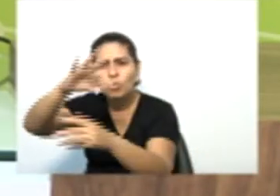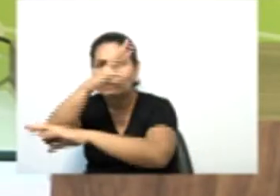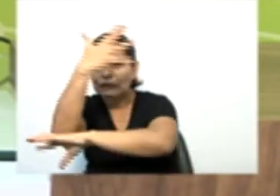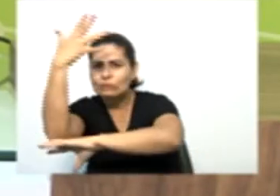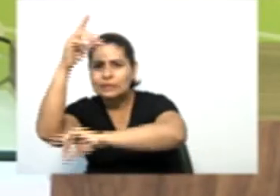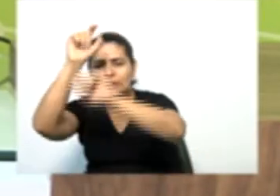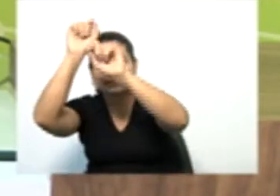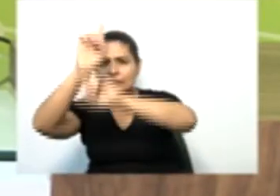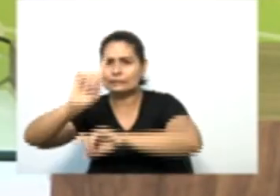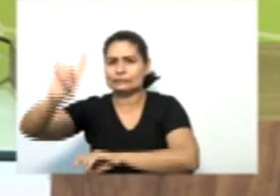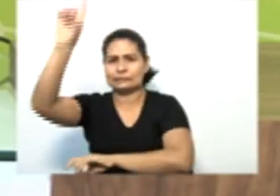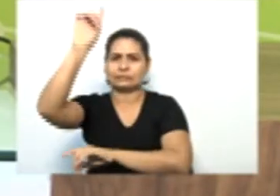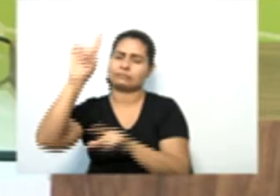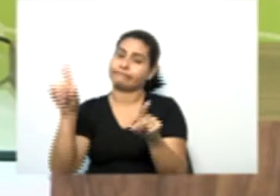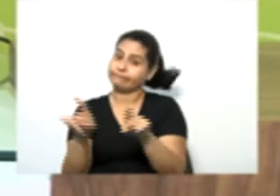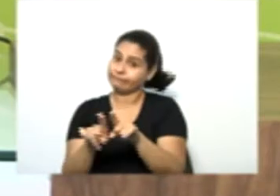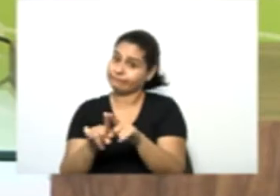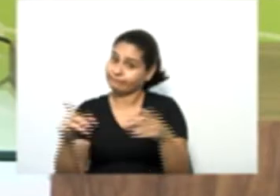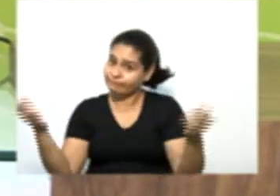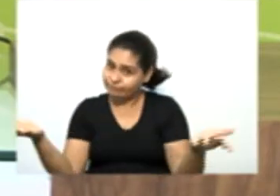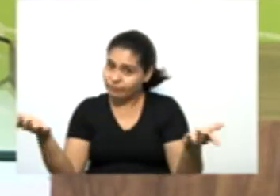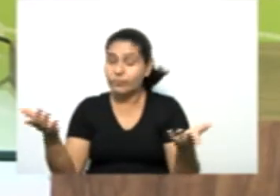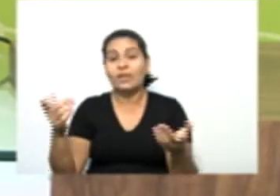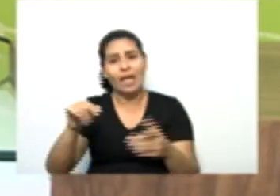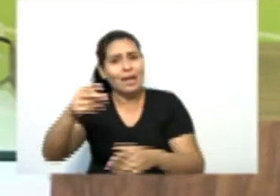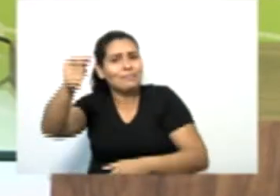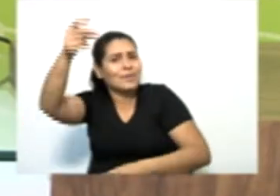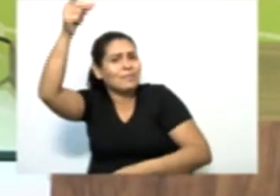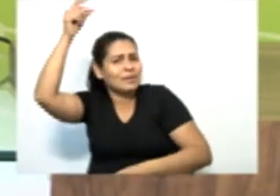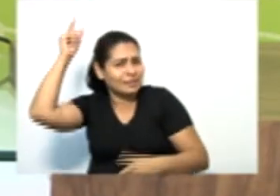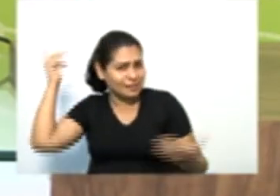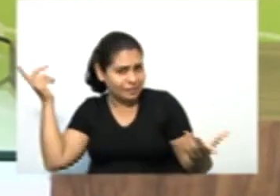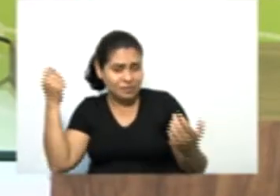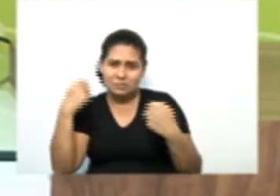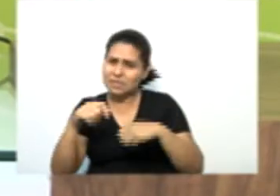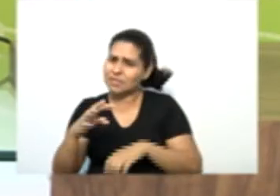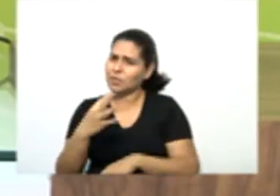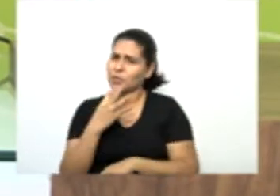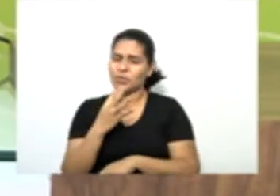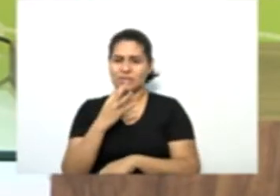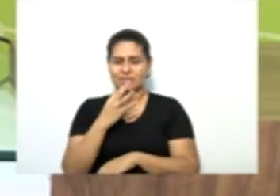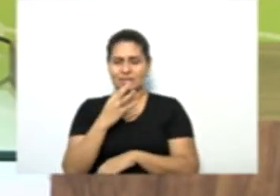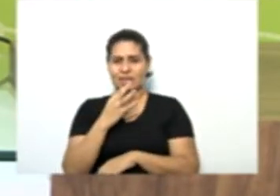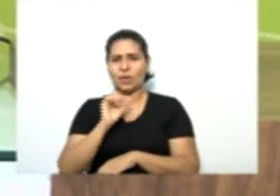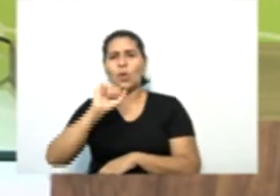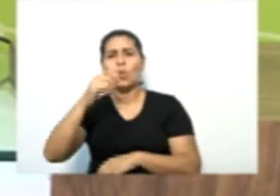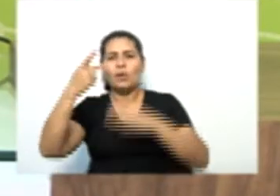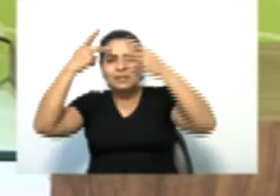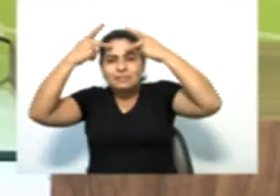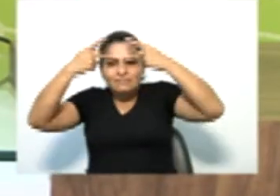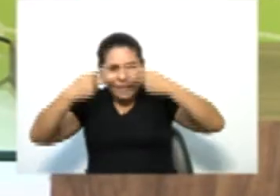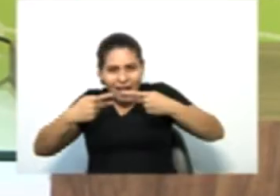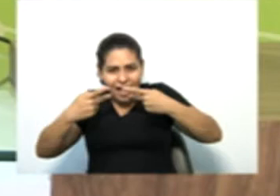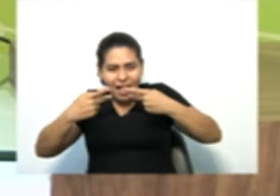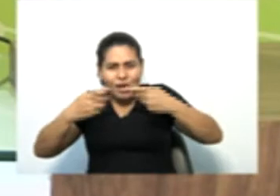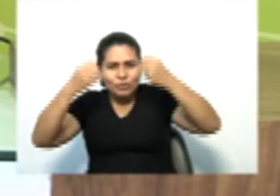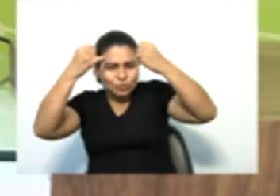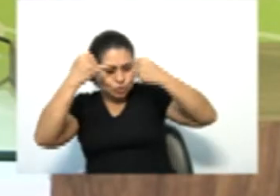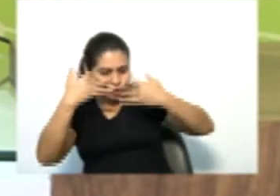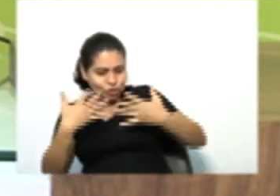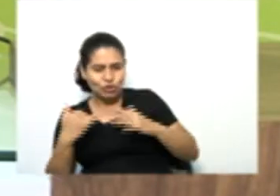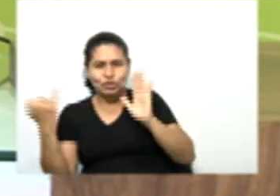e os deuses dele. Então, é uma questão há muito tempo. Gente, a gente conhecer quais são as nossas características, quais são os